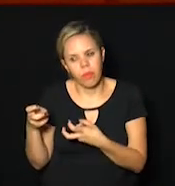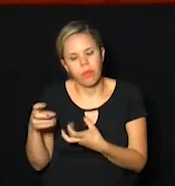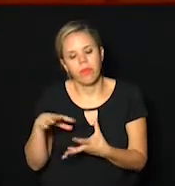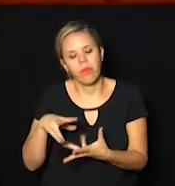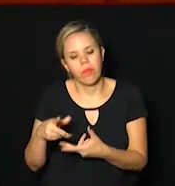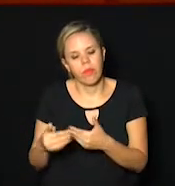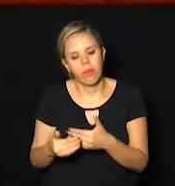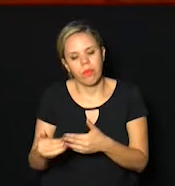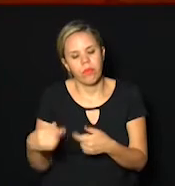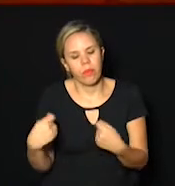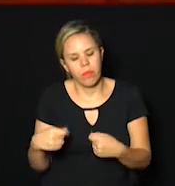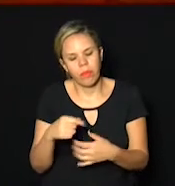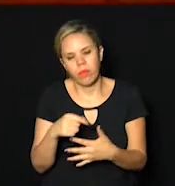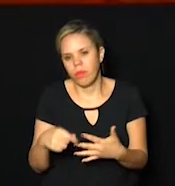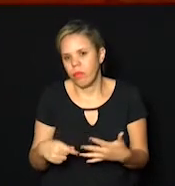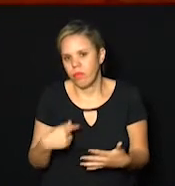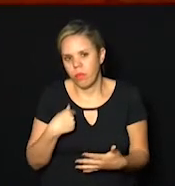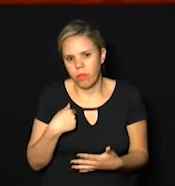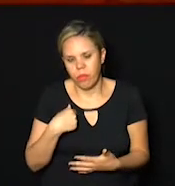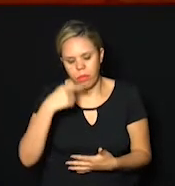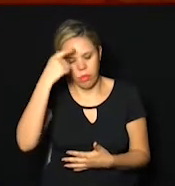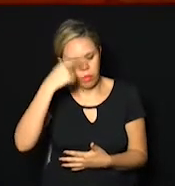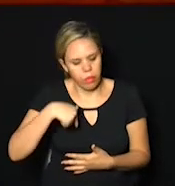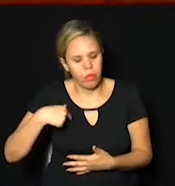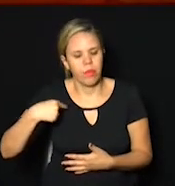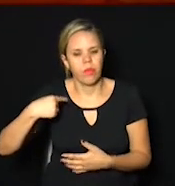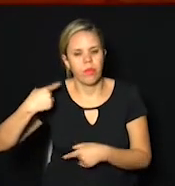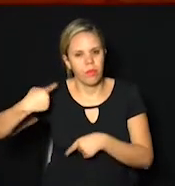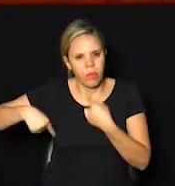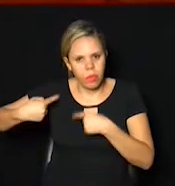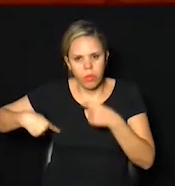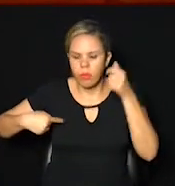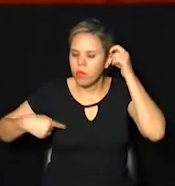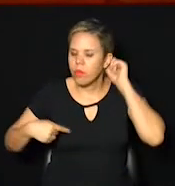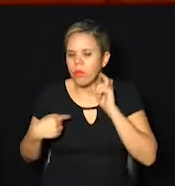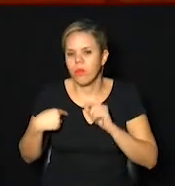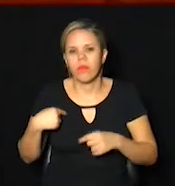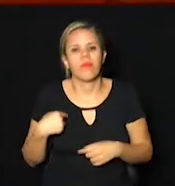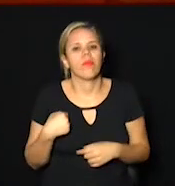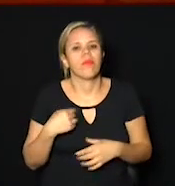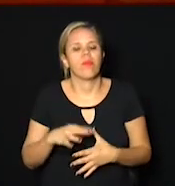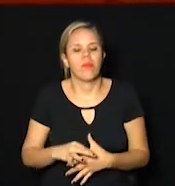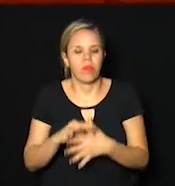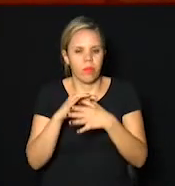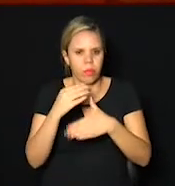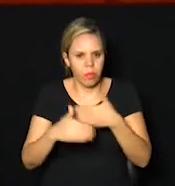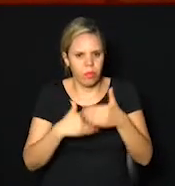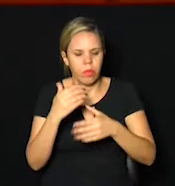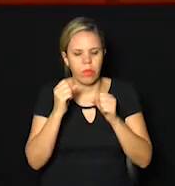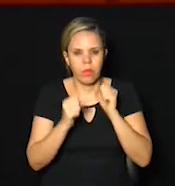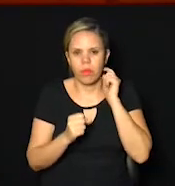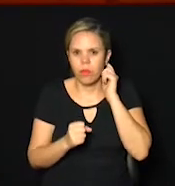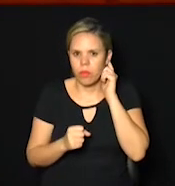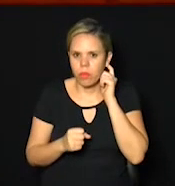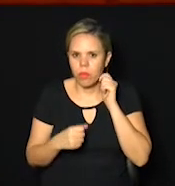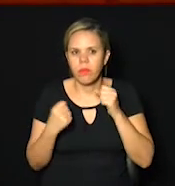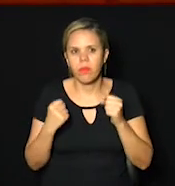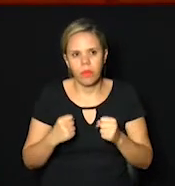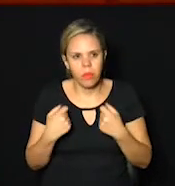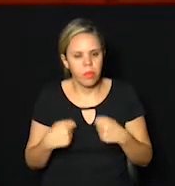suas necessidades. E eu, como agente político, como quem lidera processos de poder, eu